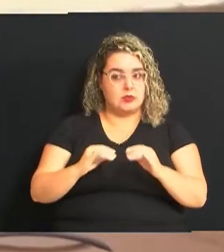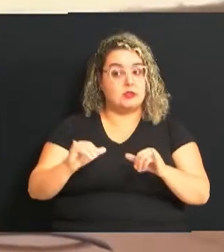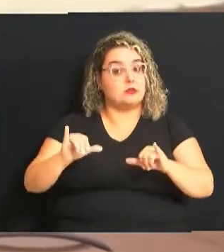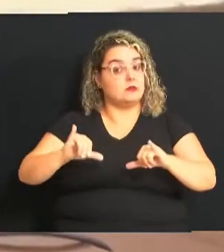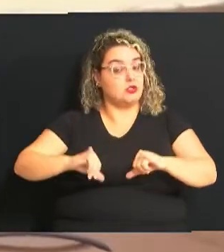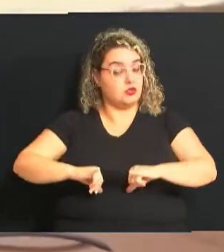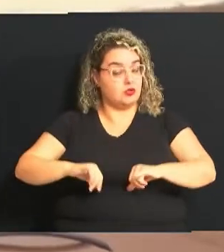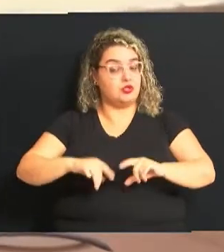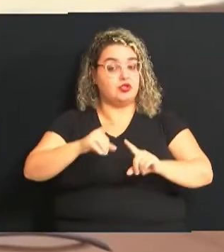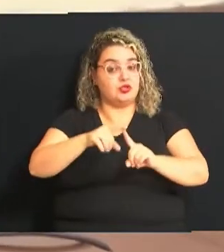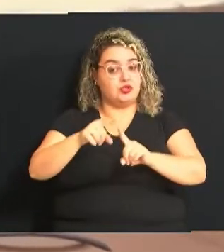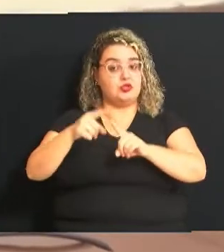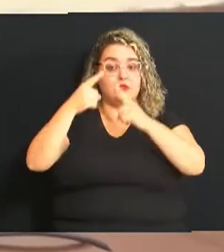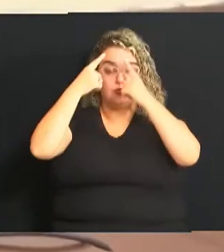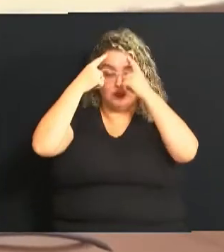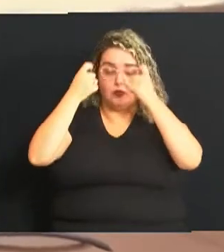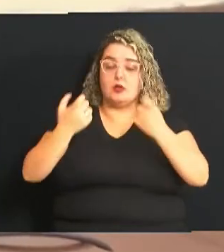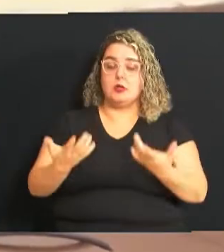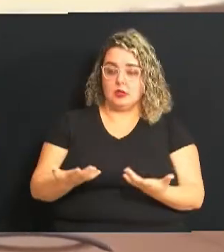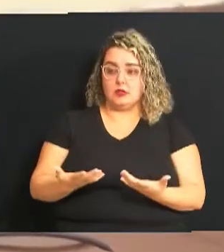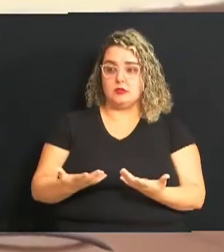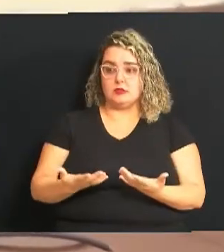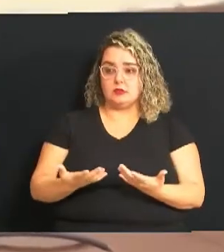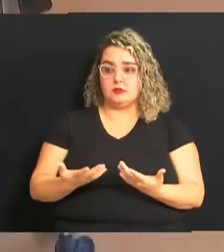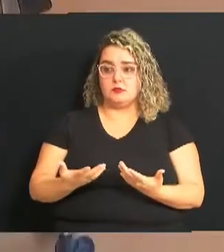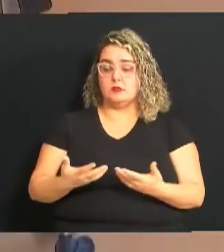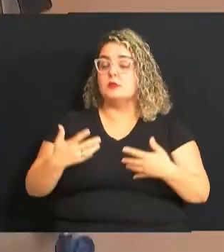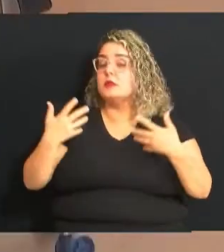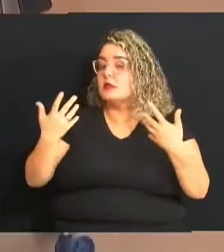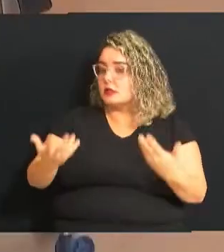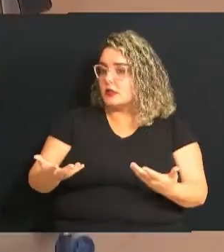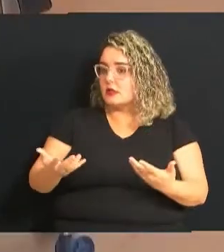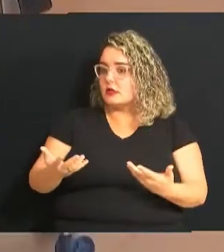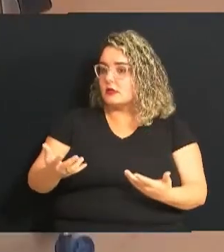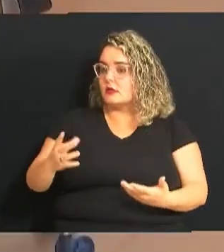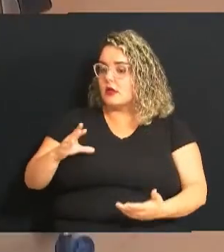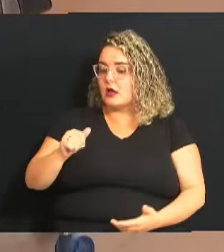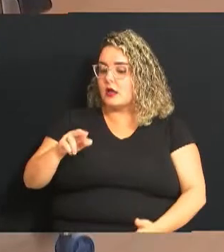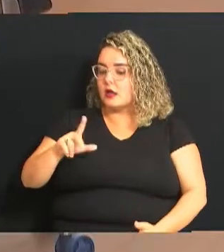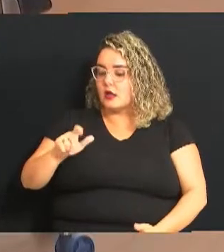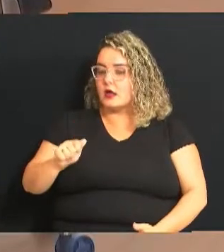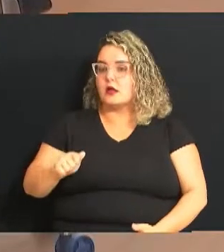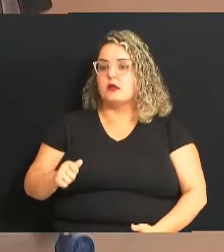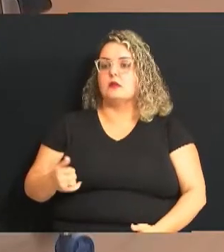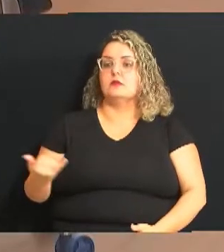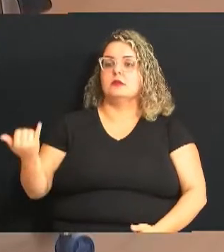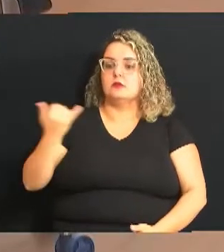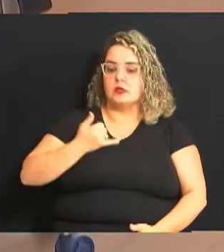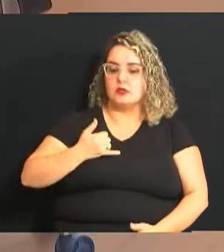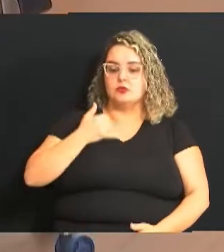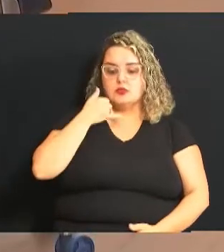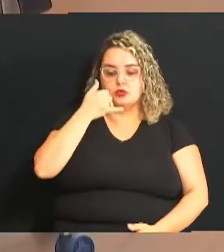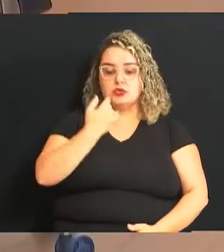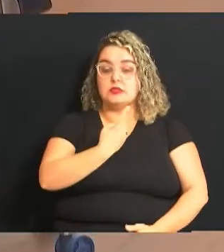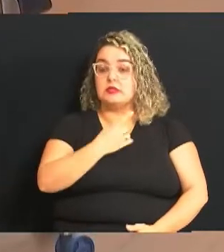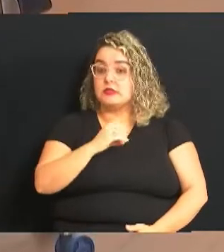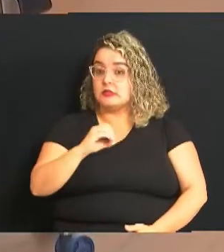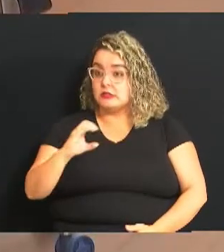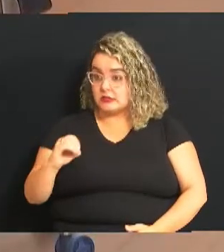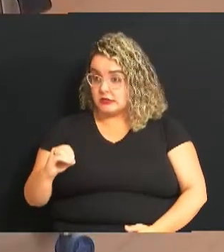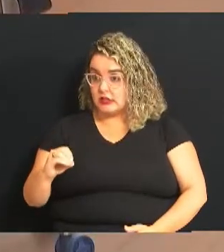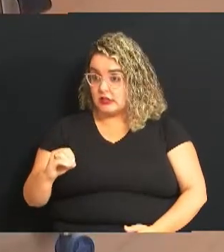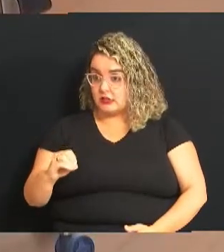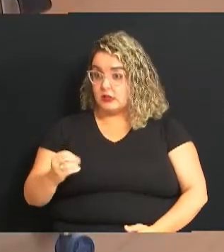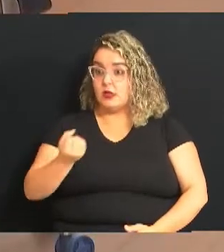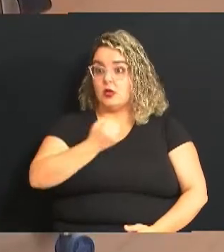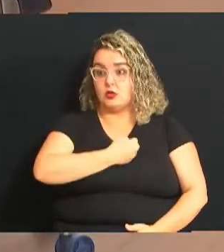algum tipo de violência. Aí você vem, Carla, e fala da questão do Disque 100, né, que é um número